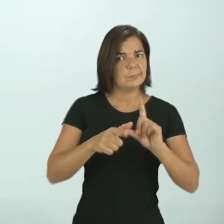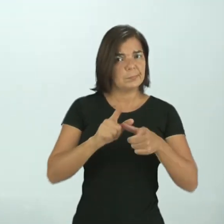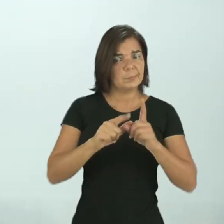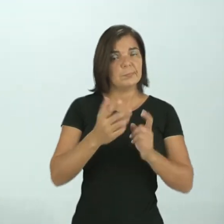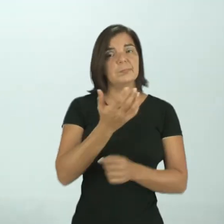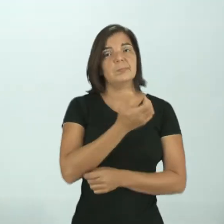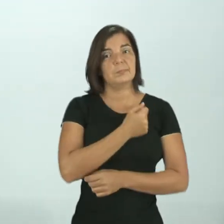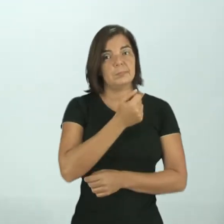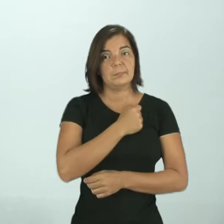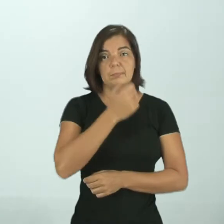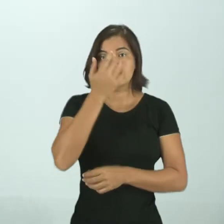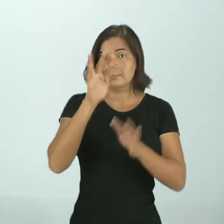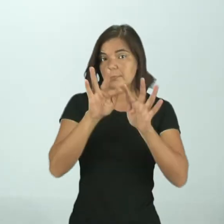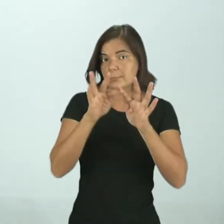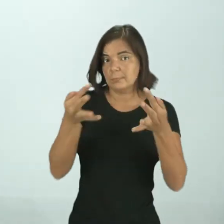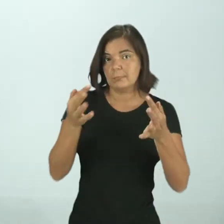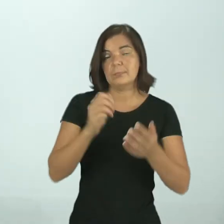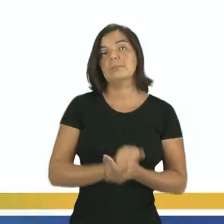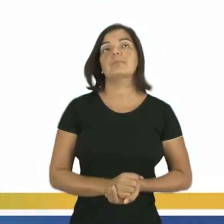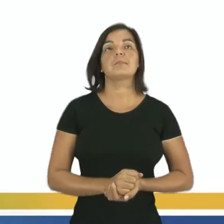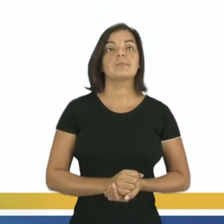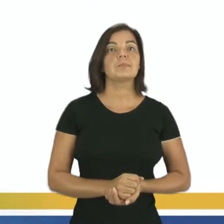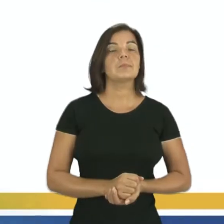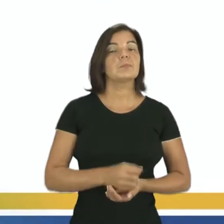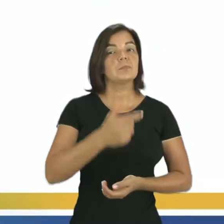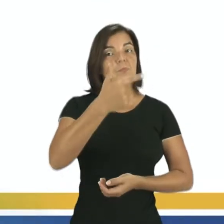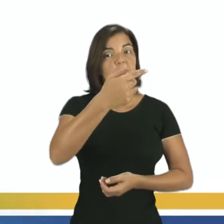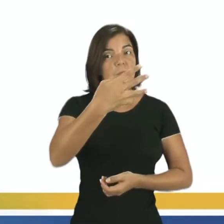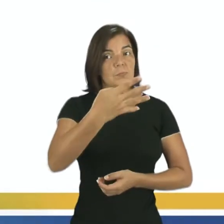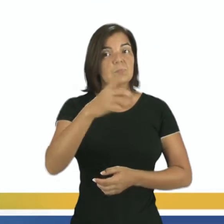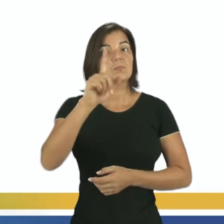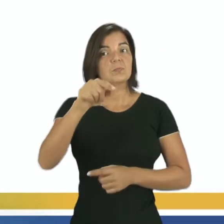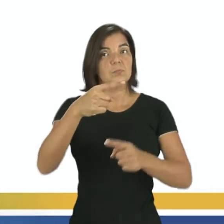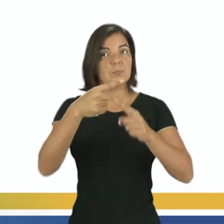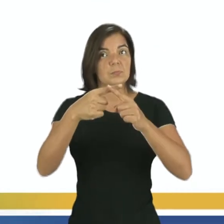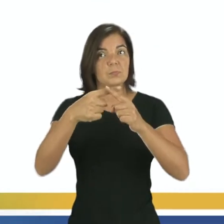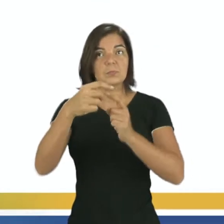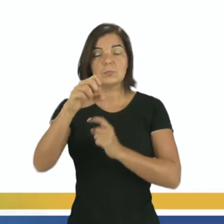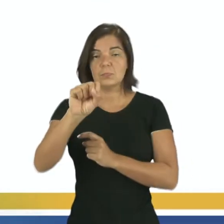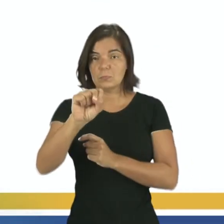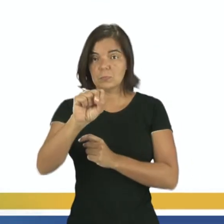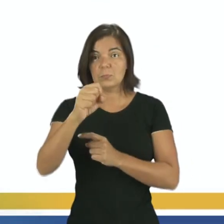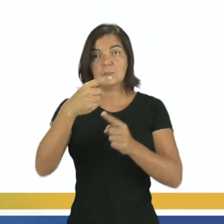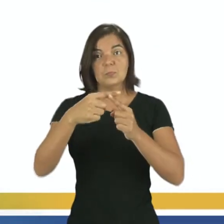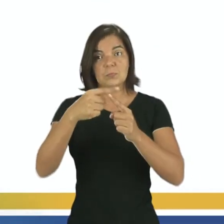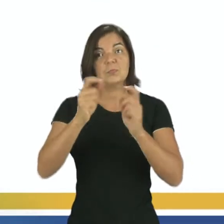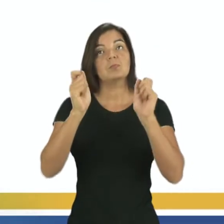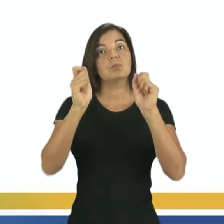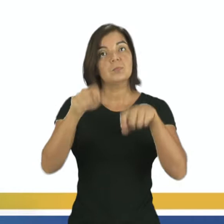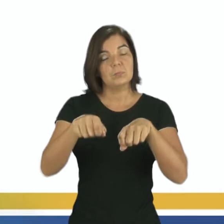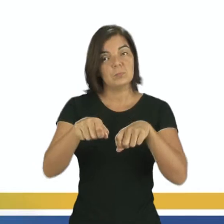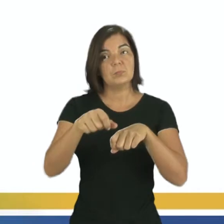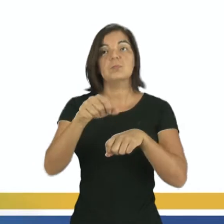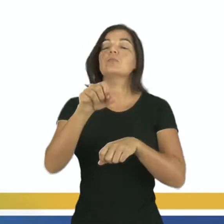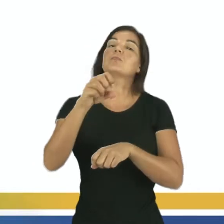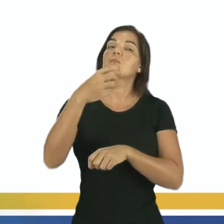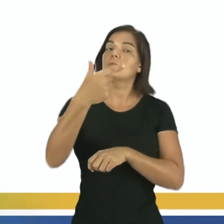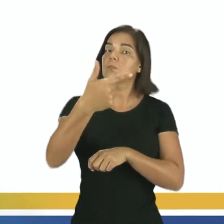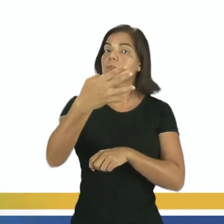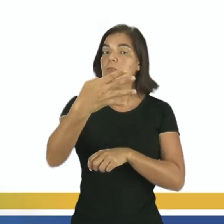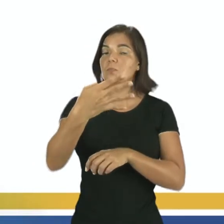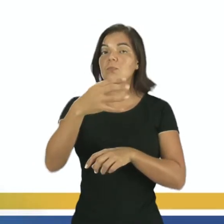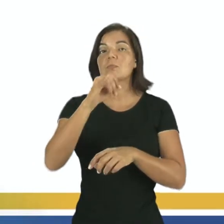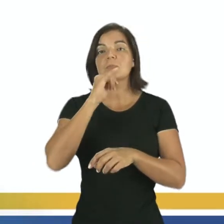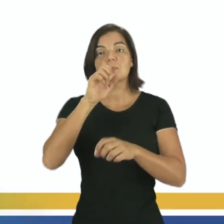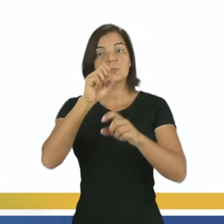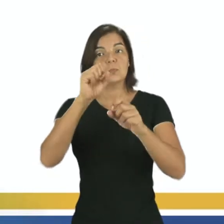colocar com números para ficar mais simples. Então, a gente fala que 24 é múltiplo de 8 porque eu posso escrever o 24 como